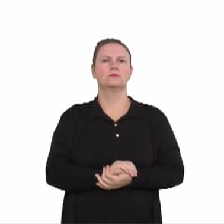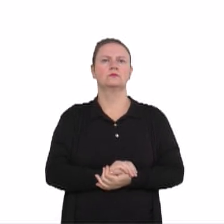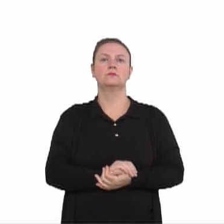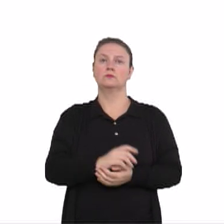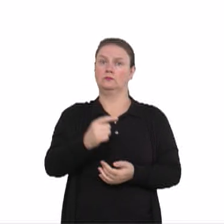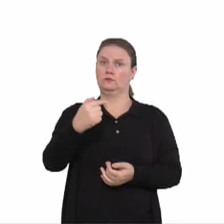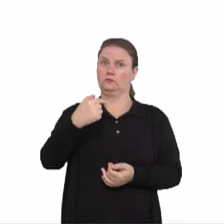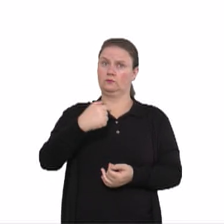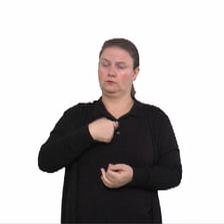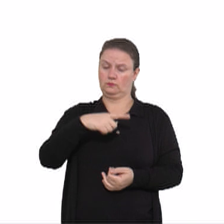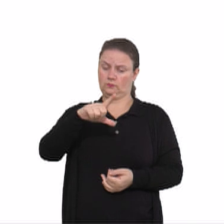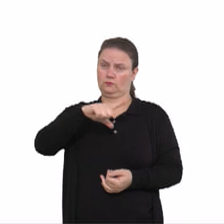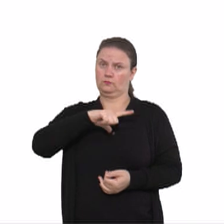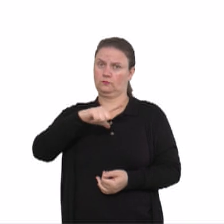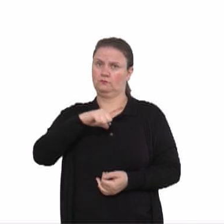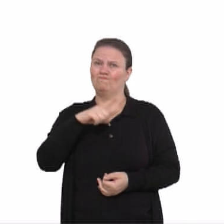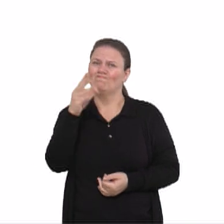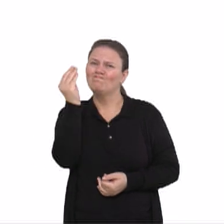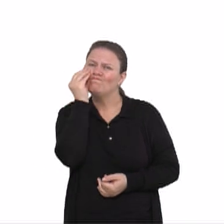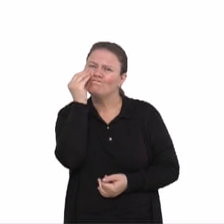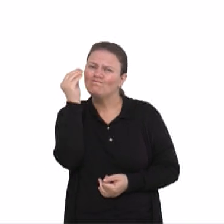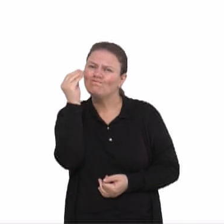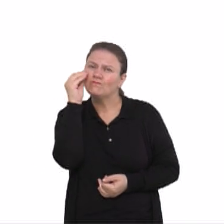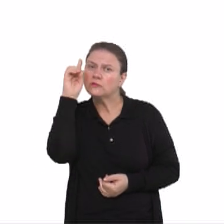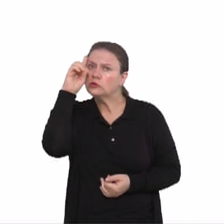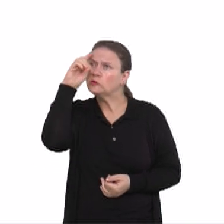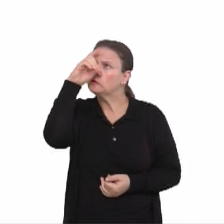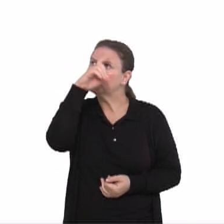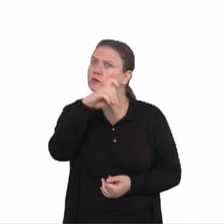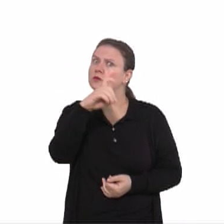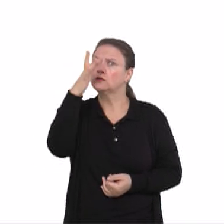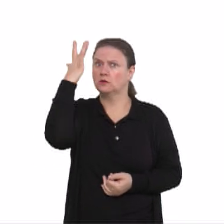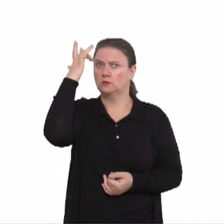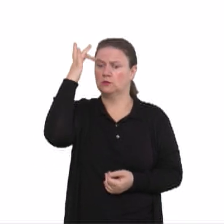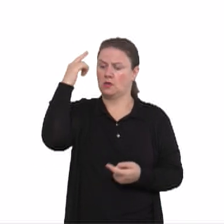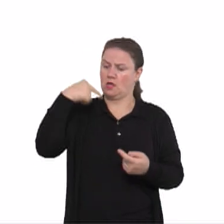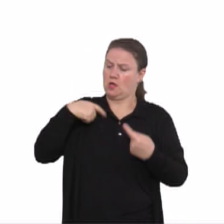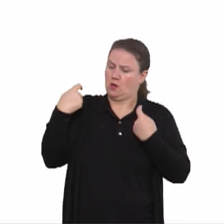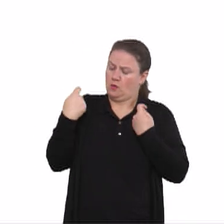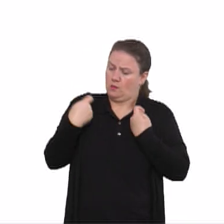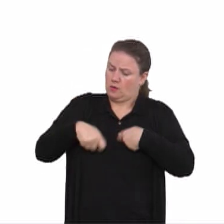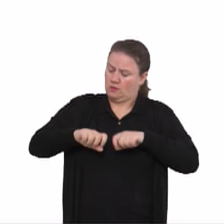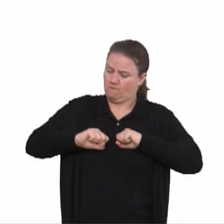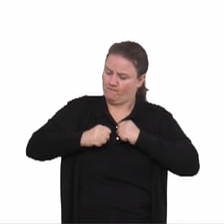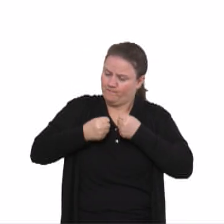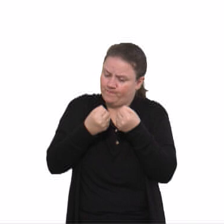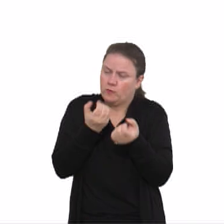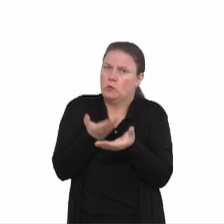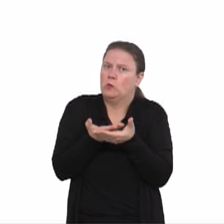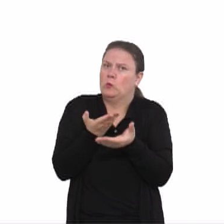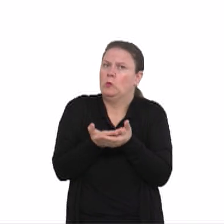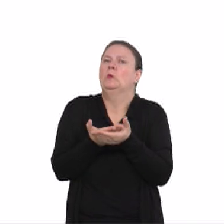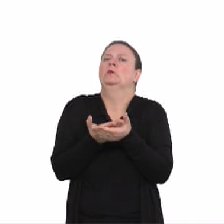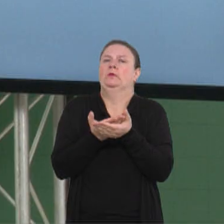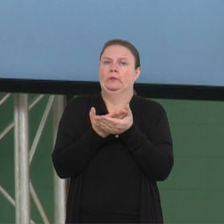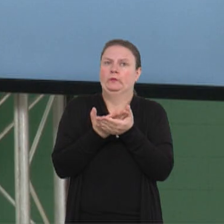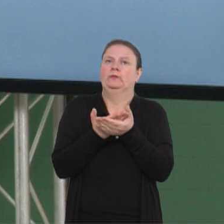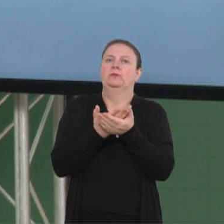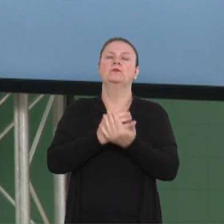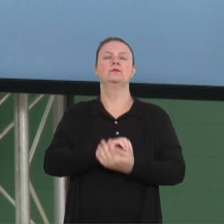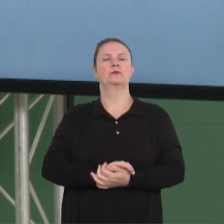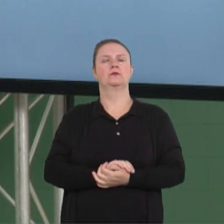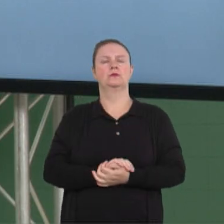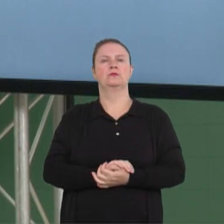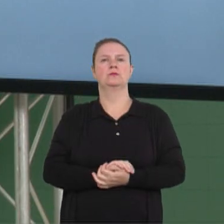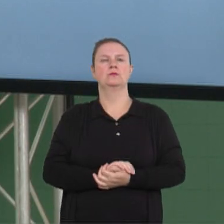eu tenho um teste difícil amanhã eu deveria estudar mais quem não assistiu frase dois